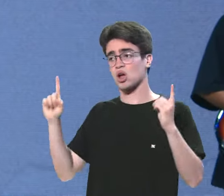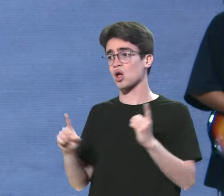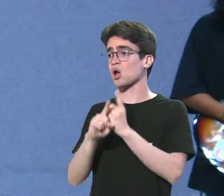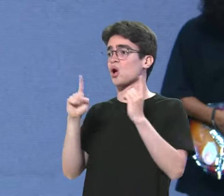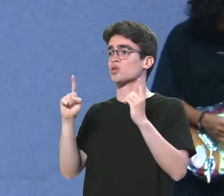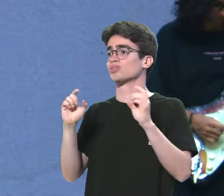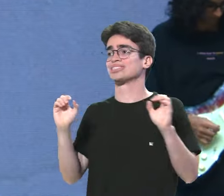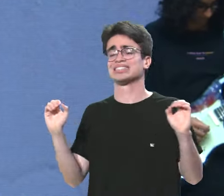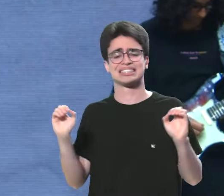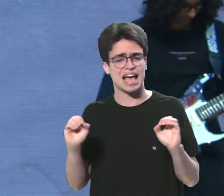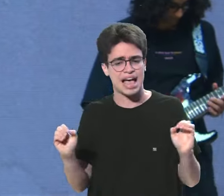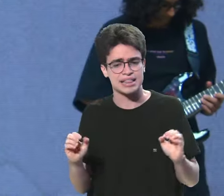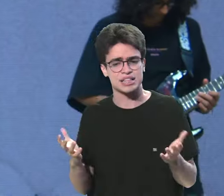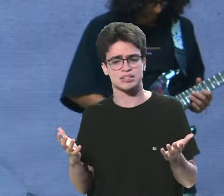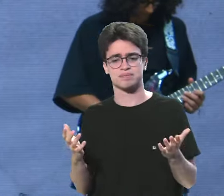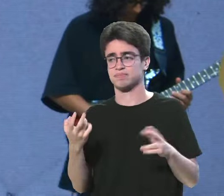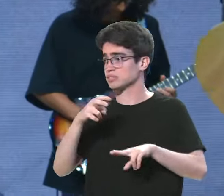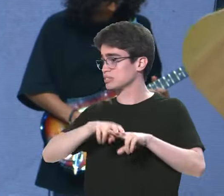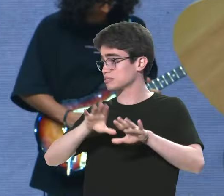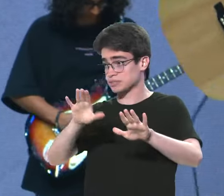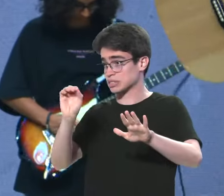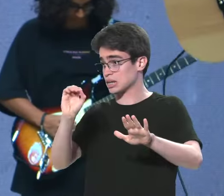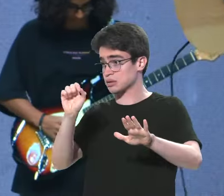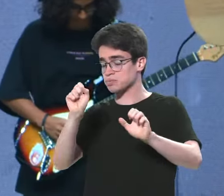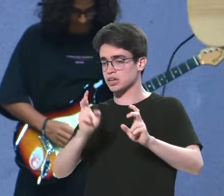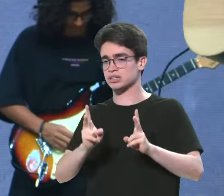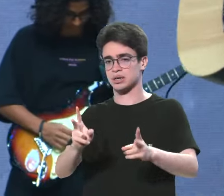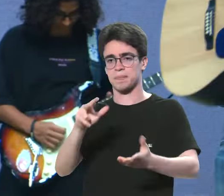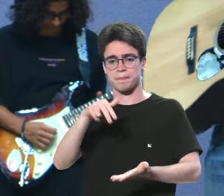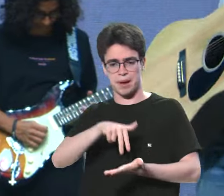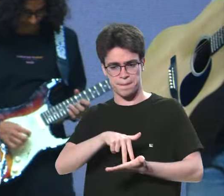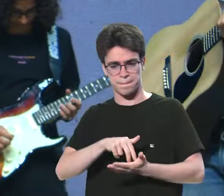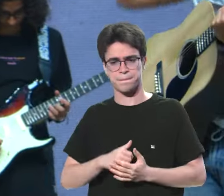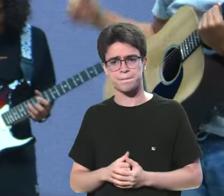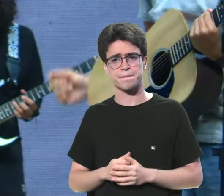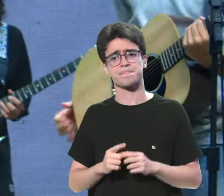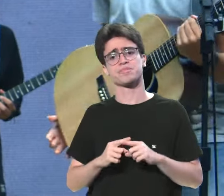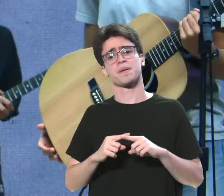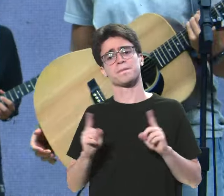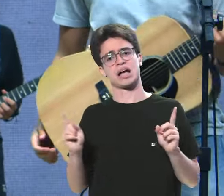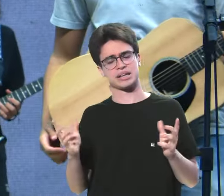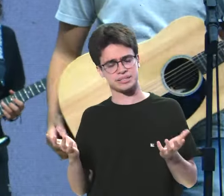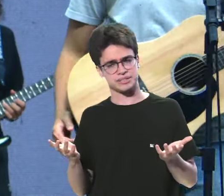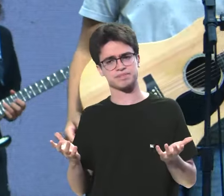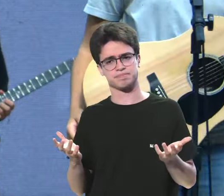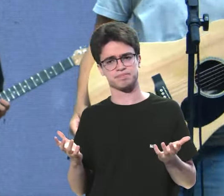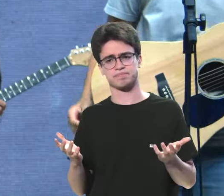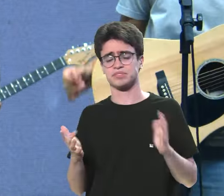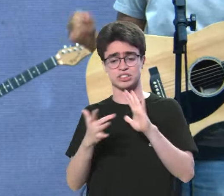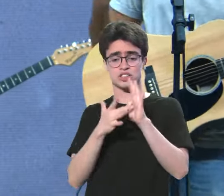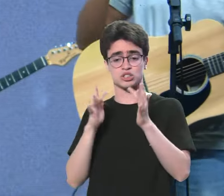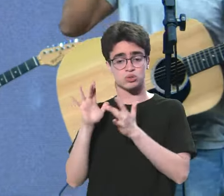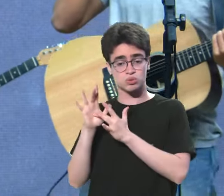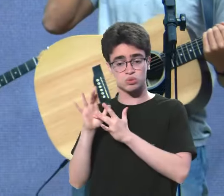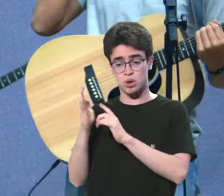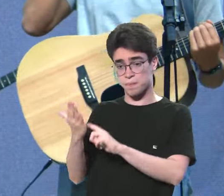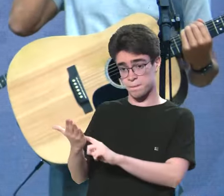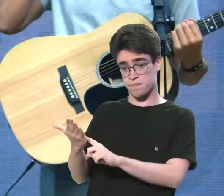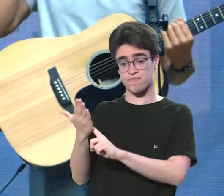Jesus não senta continua de pé mas esse Jesus que se